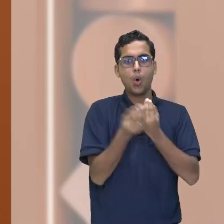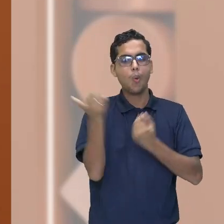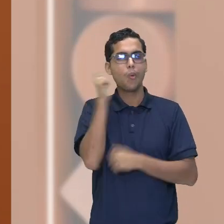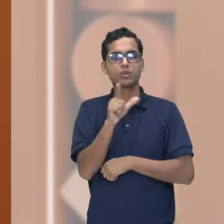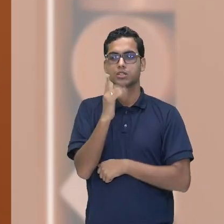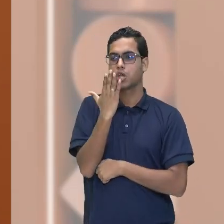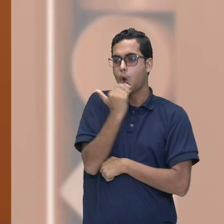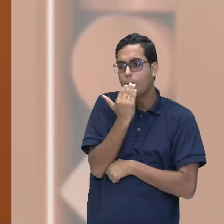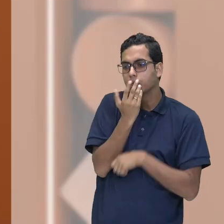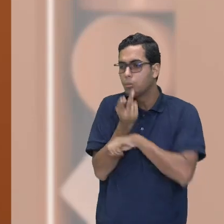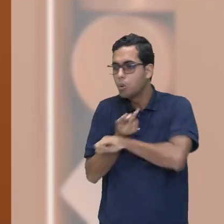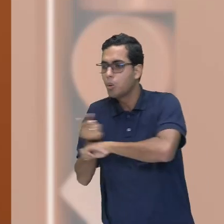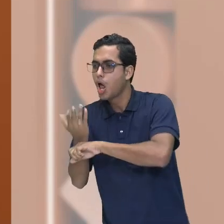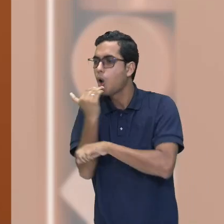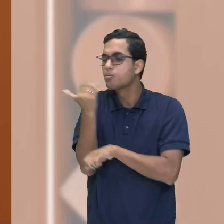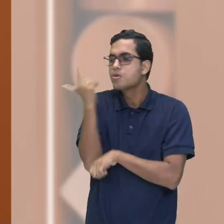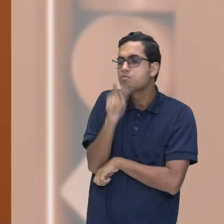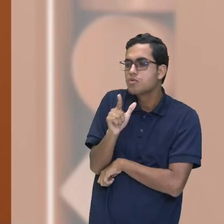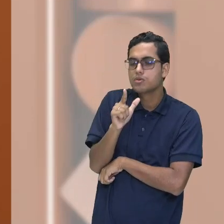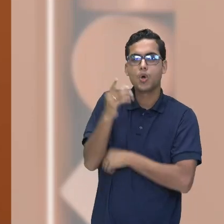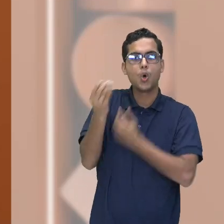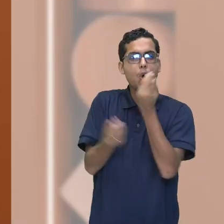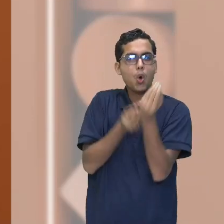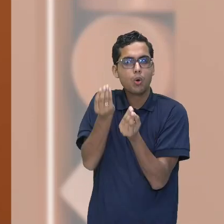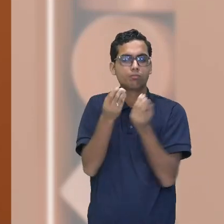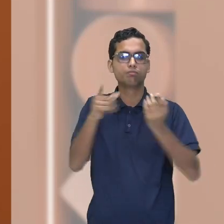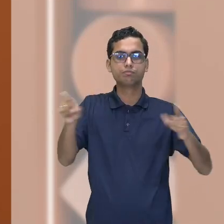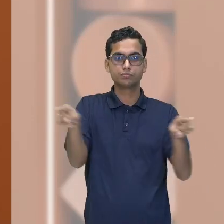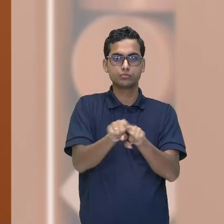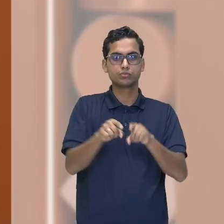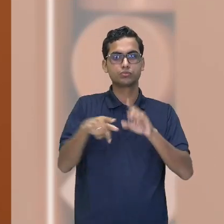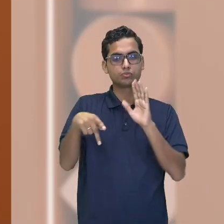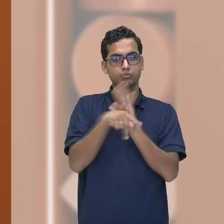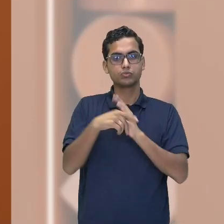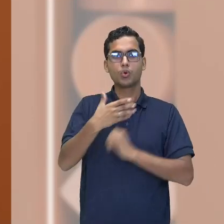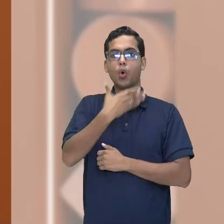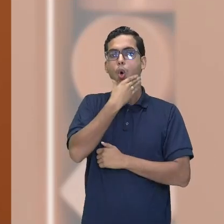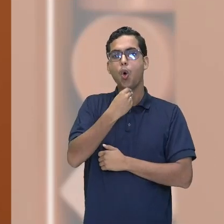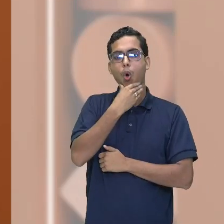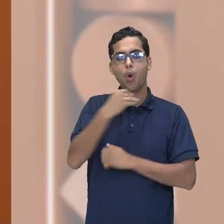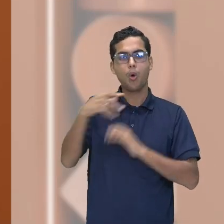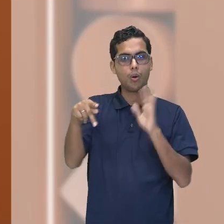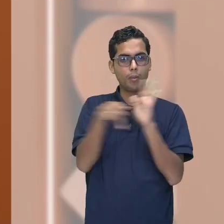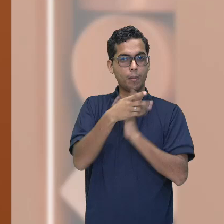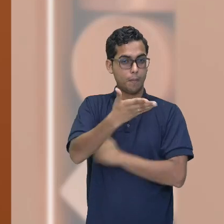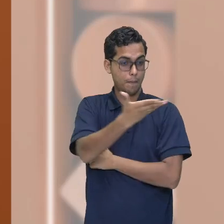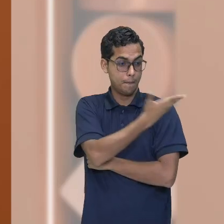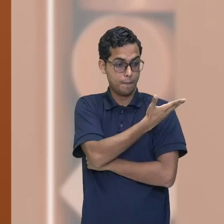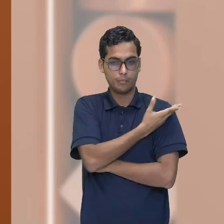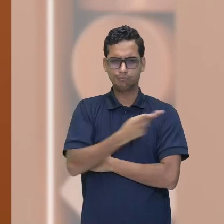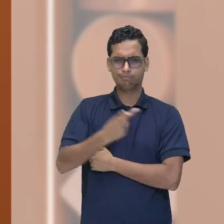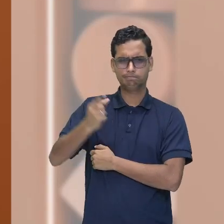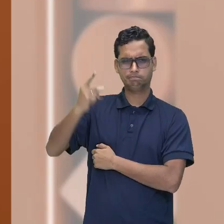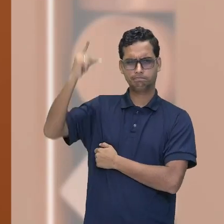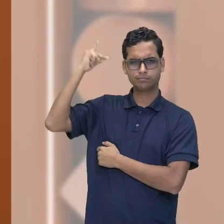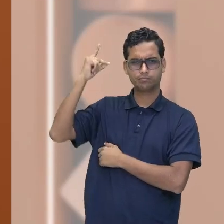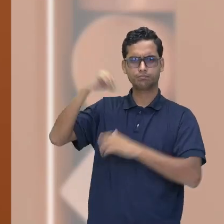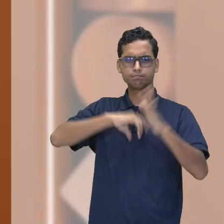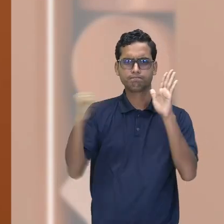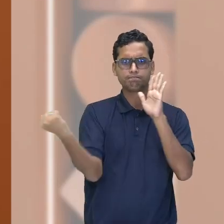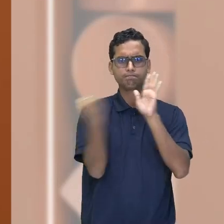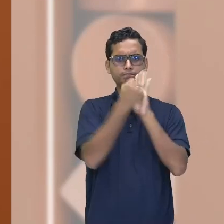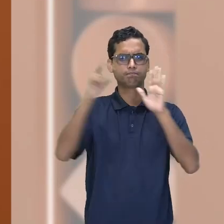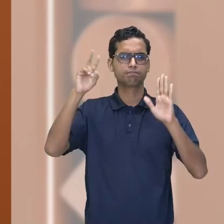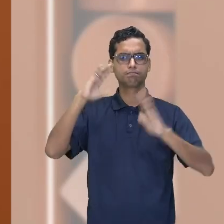é? Esse é o chamado homem pré-histórico, que a partir de um marco no seu processo de desenvolvimento, como por